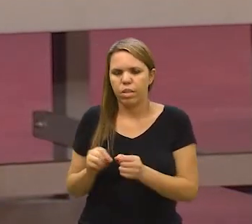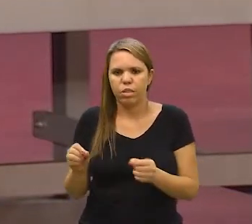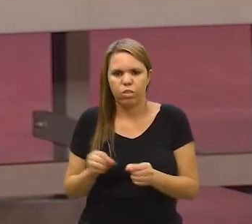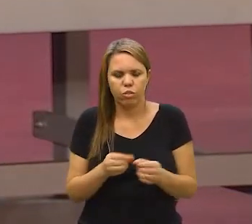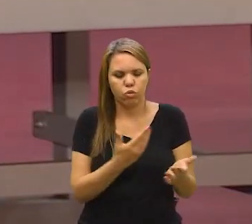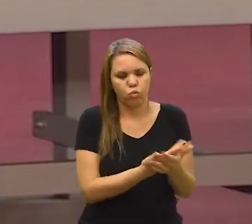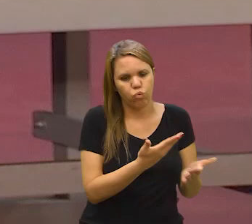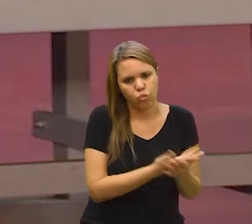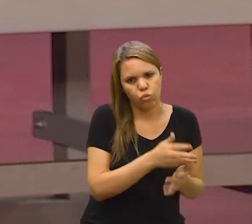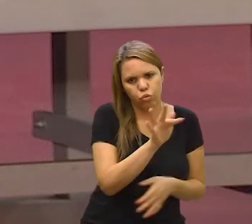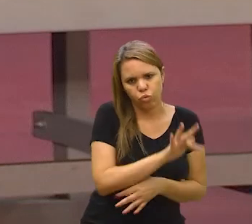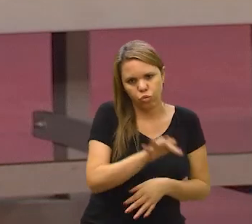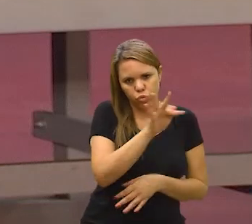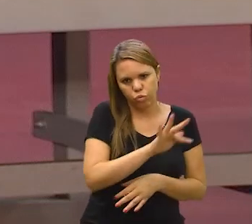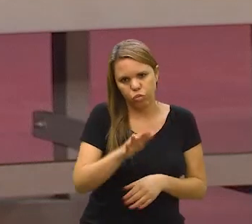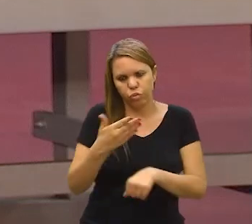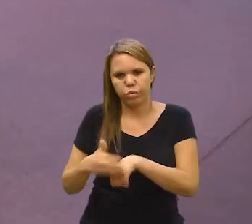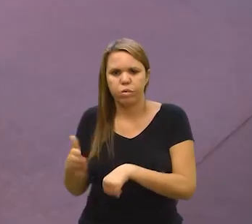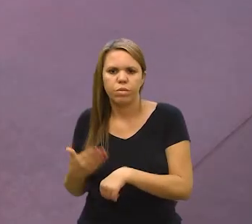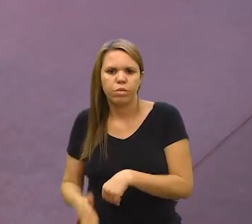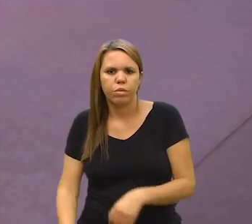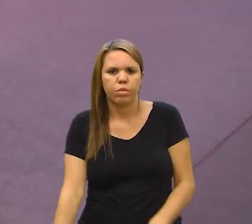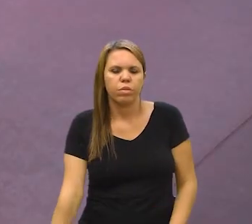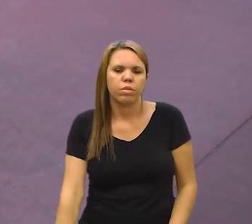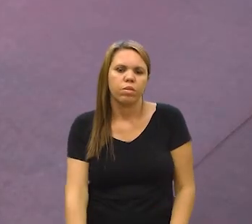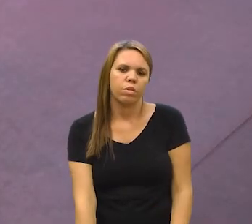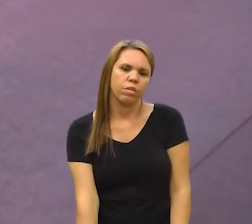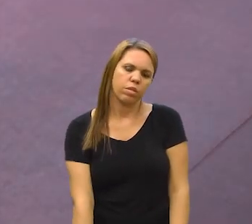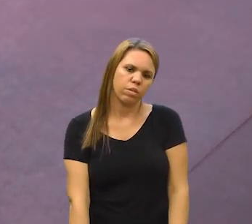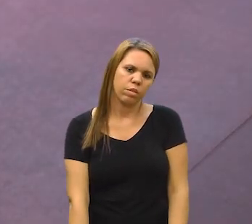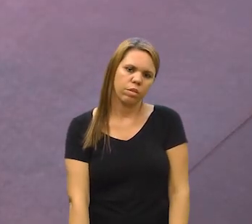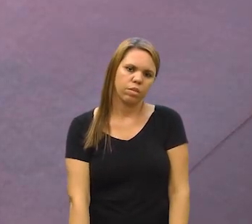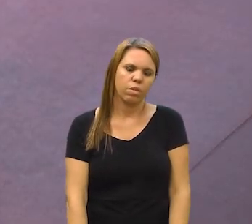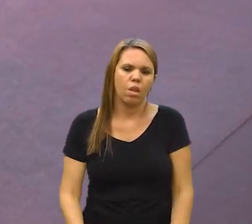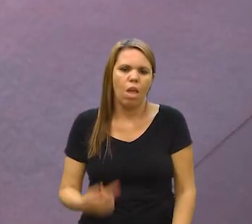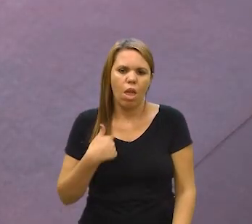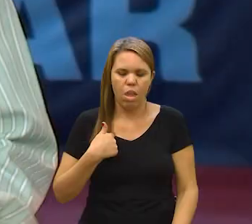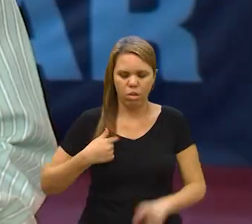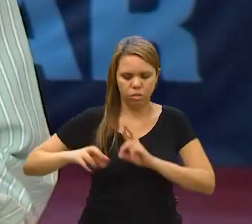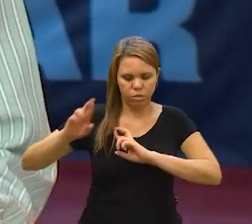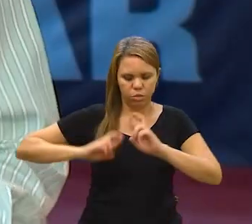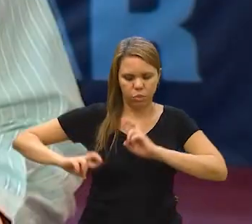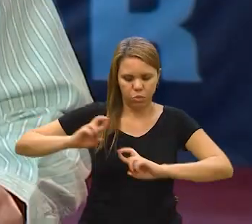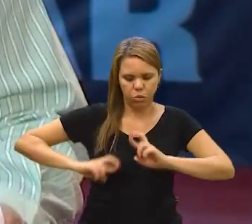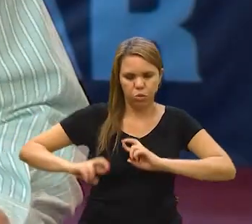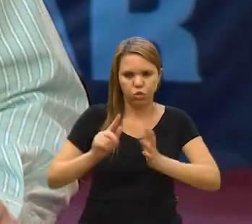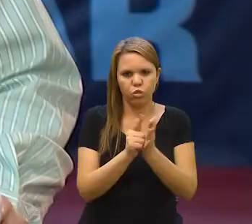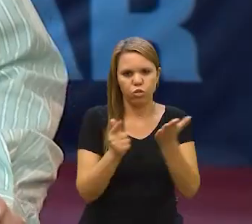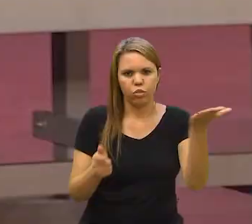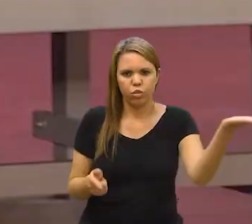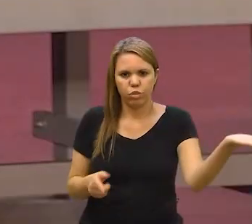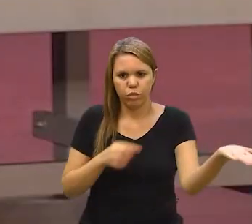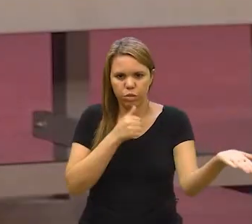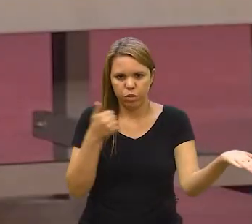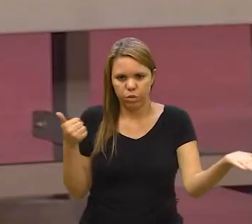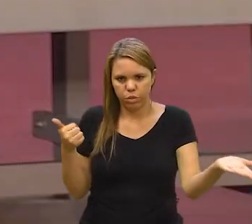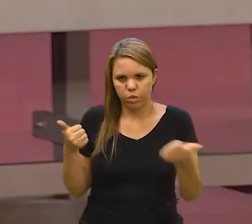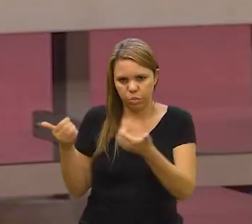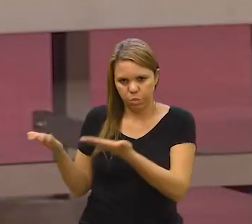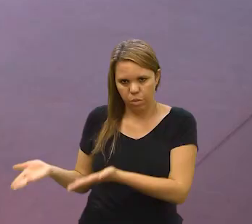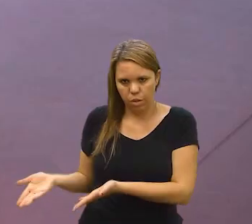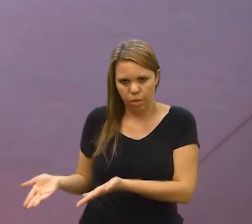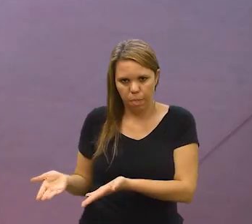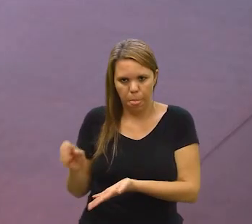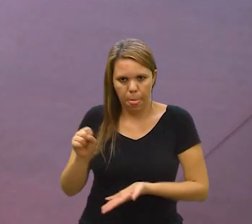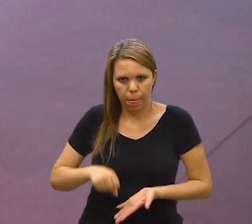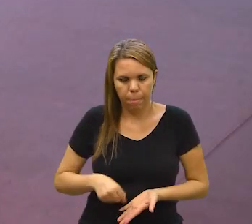os estudos e os treinamentos, né. Ou seja, estou sendo analisado por um jornalista. Como é que eu estou me saindo? Tá boa a entrevista? Muito